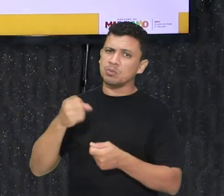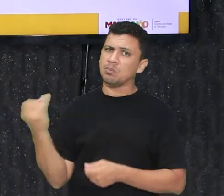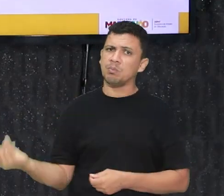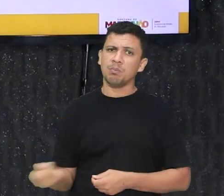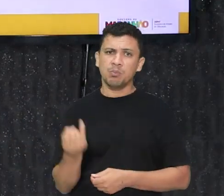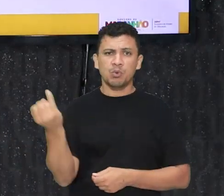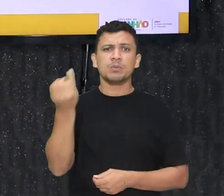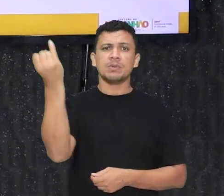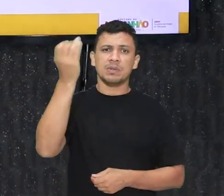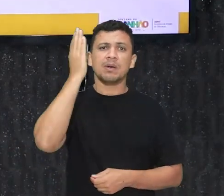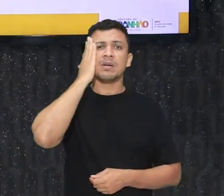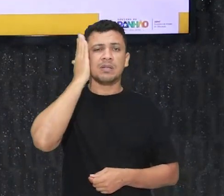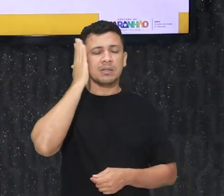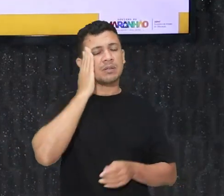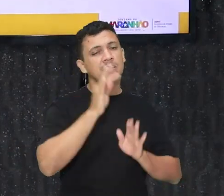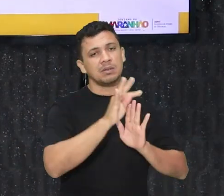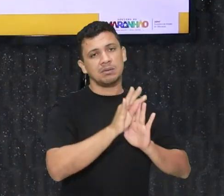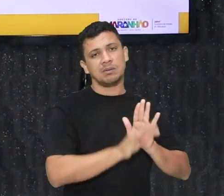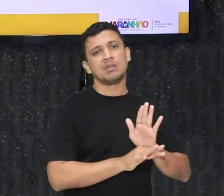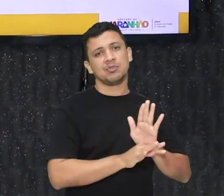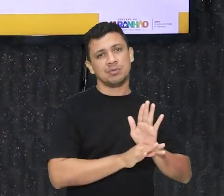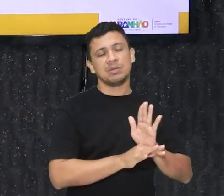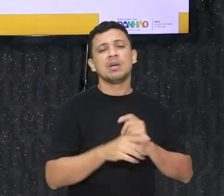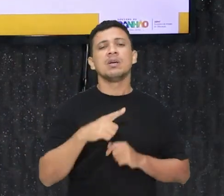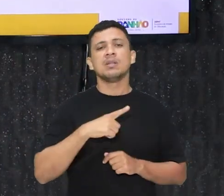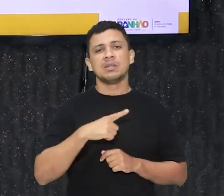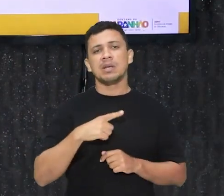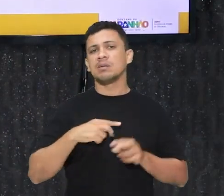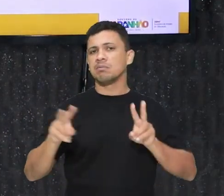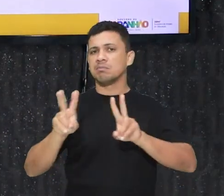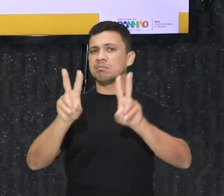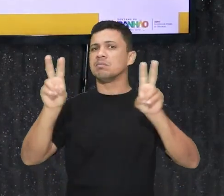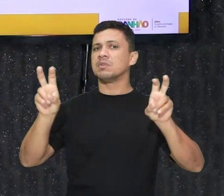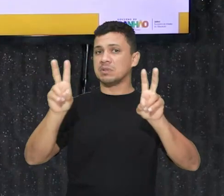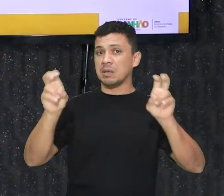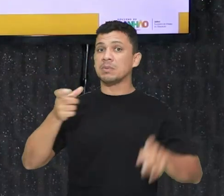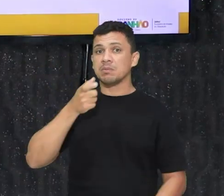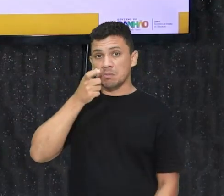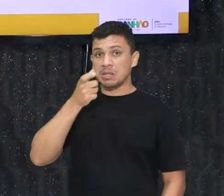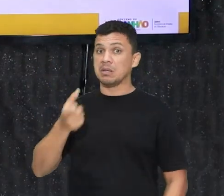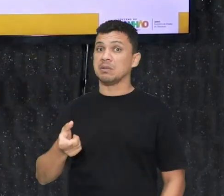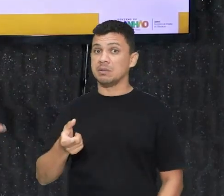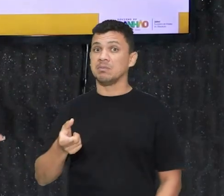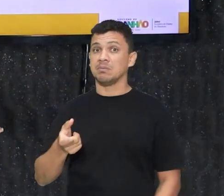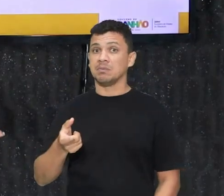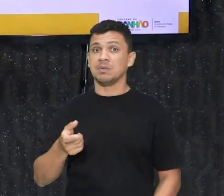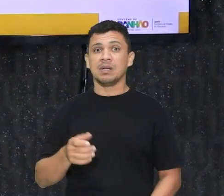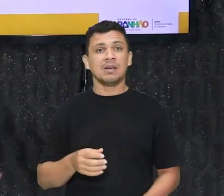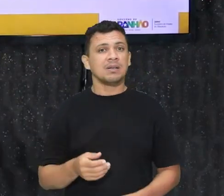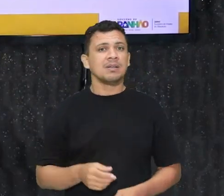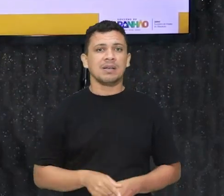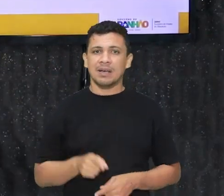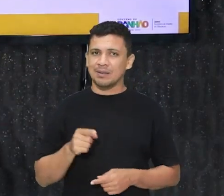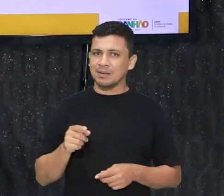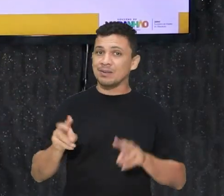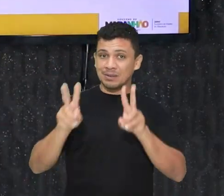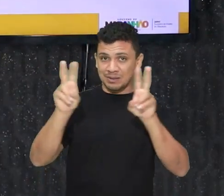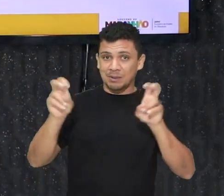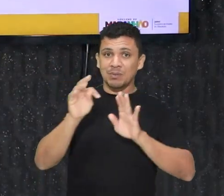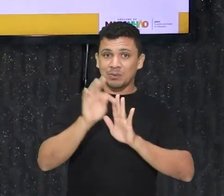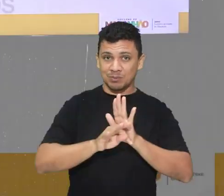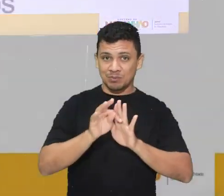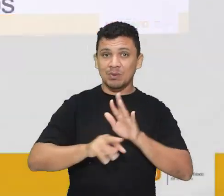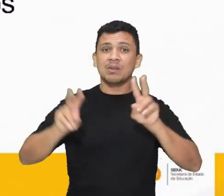a interpretação de textos que trazem temas bem interessantes, bem polêmicos. Inclusive, esse fala de leitura, tá